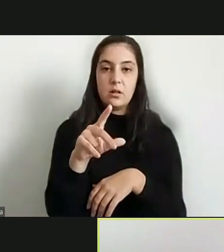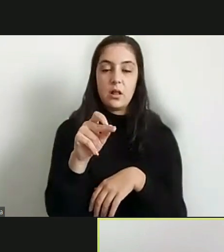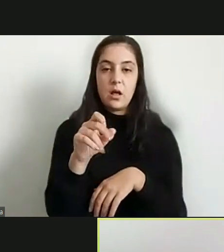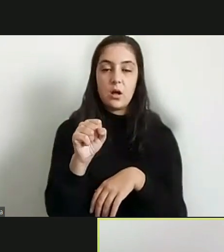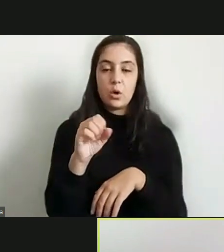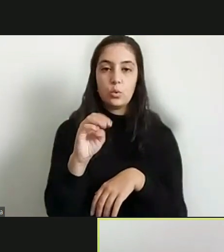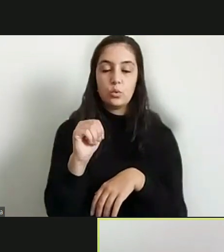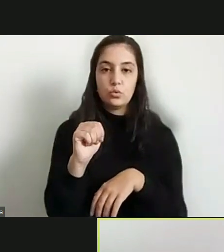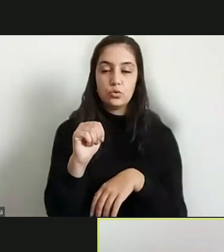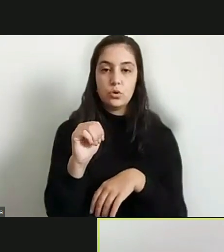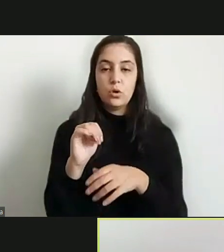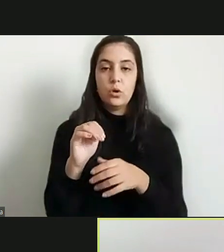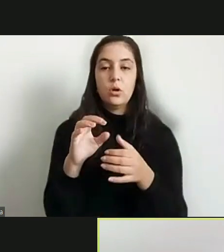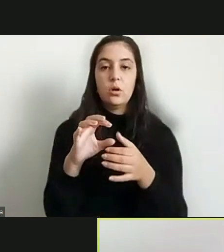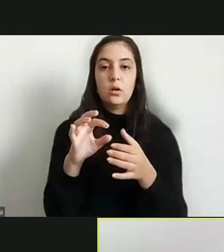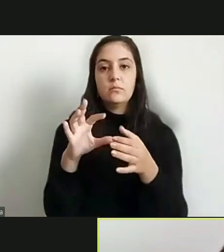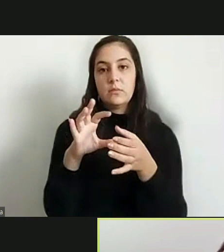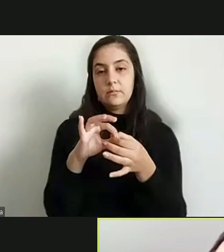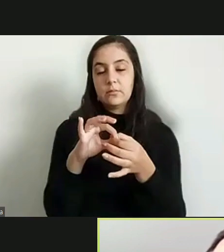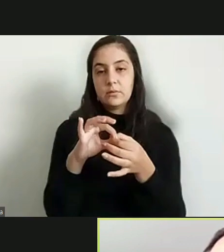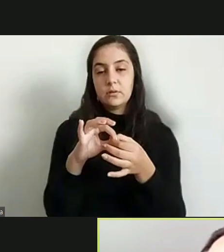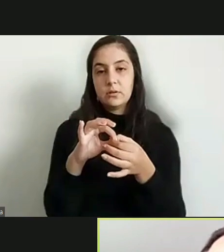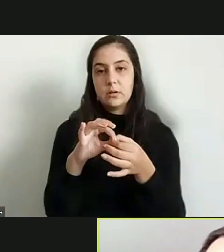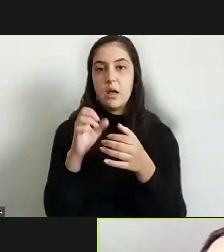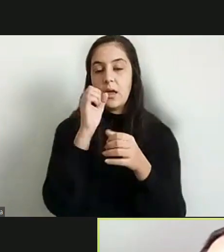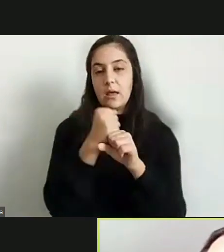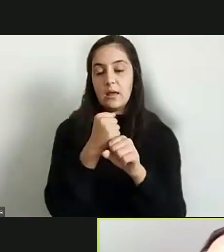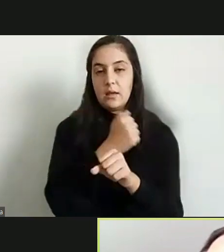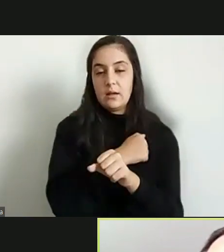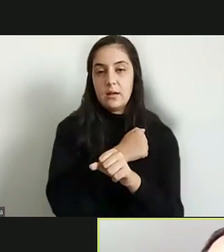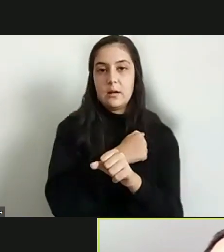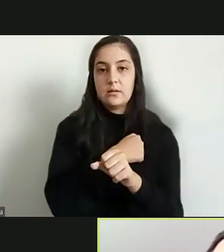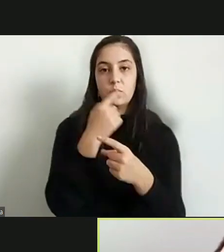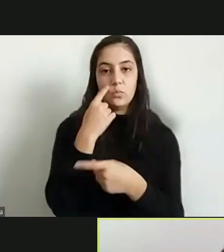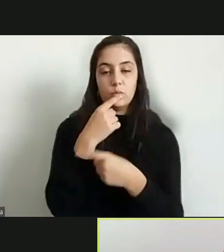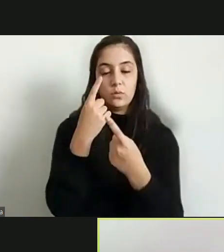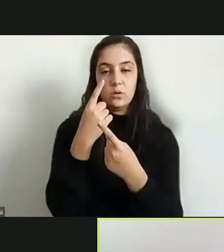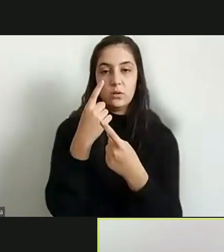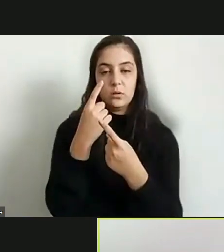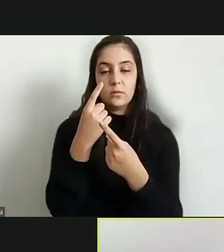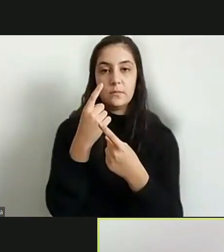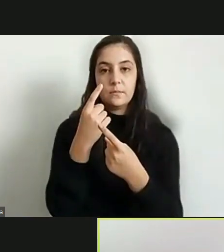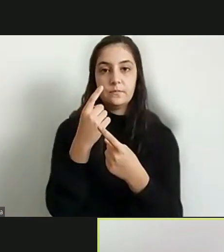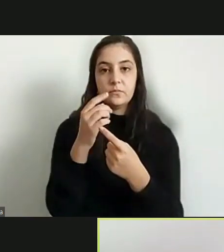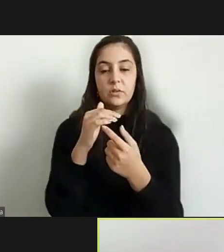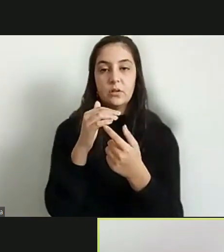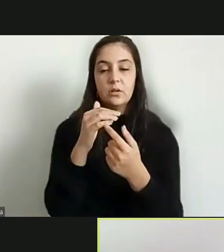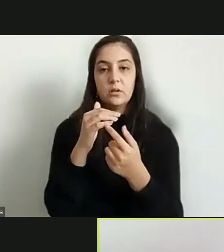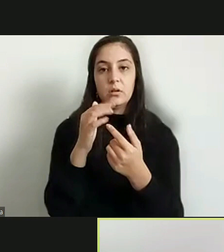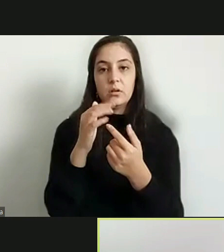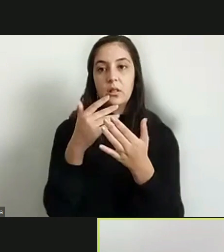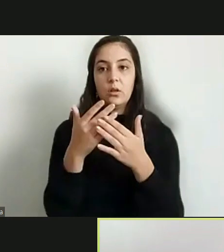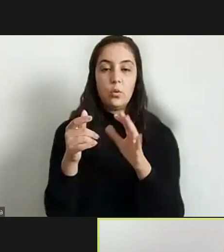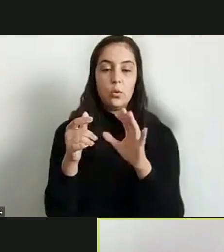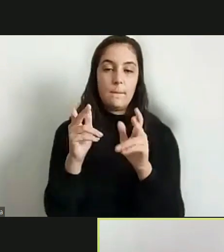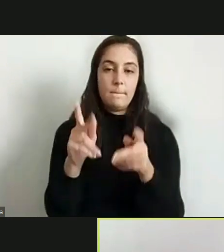cidadãos residentes em habitação pública municipal foi convidado, por método